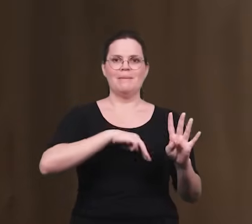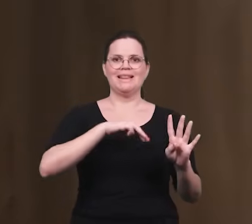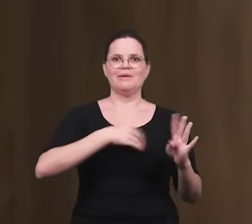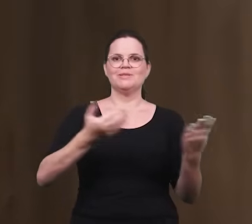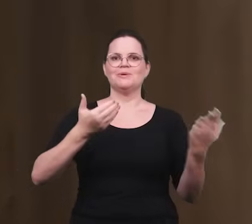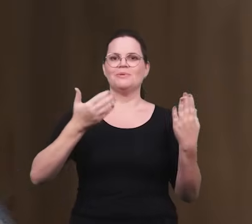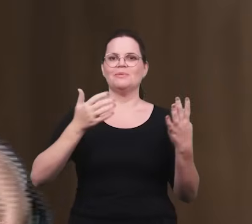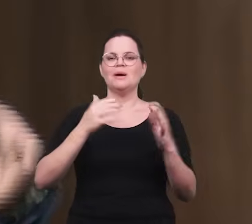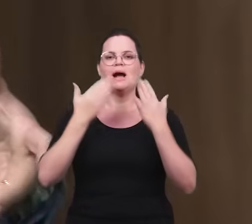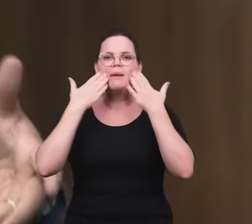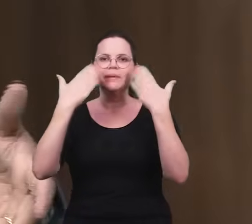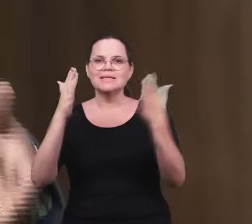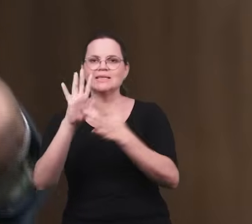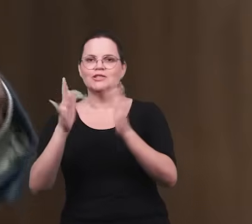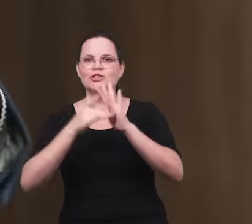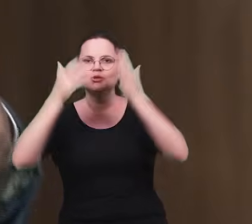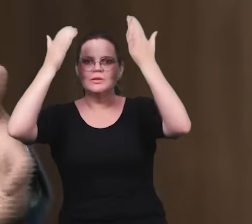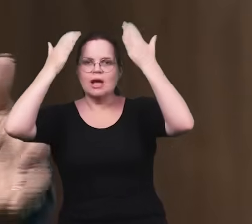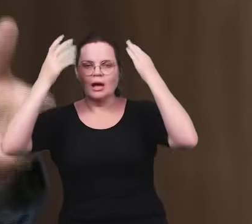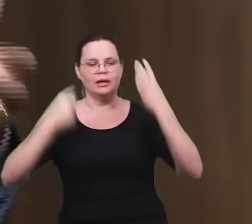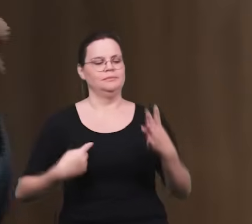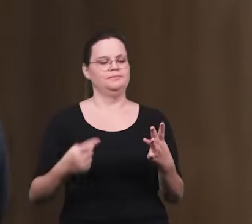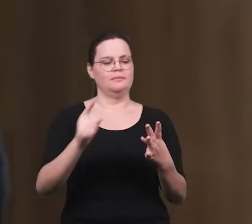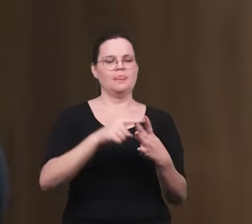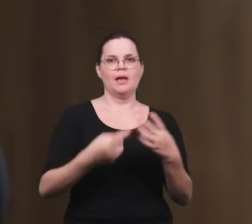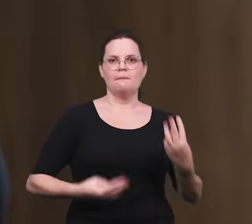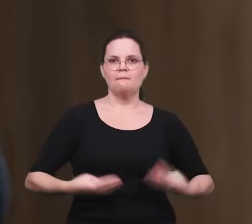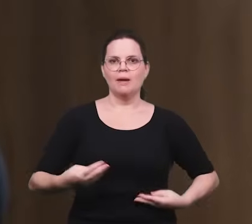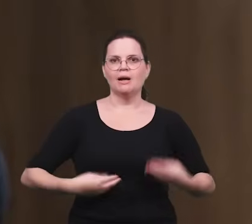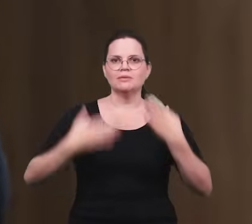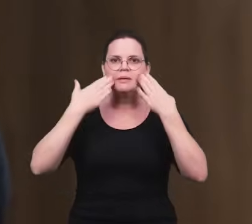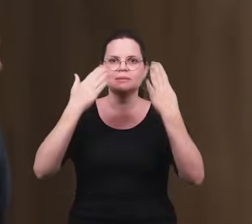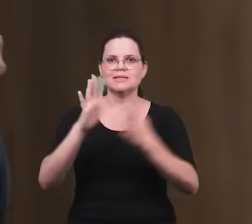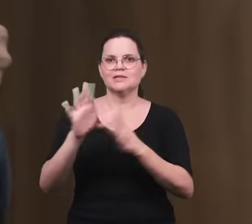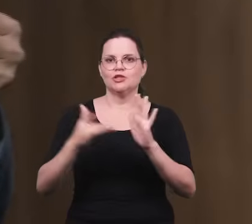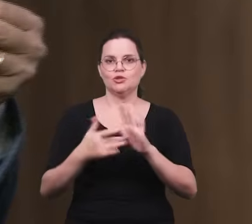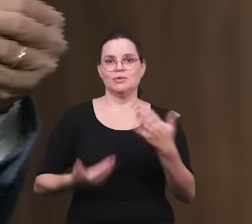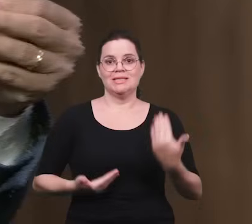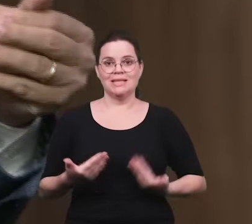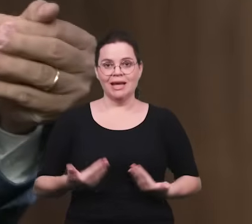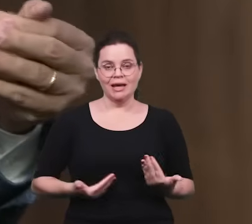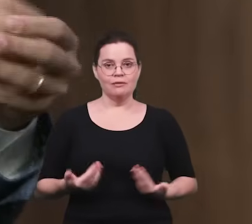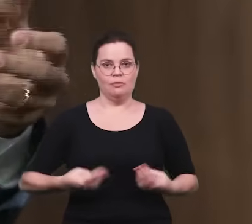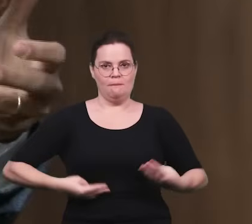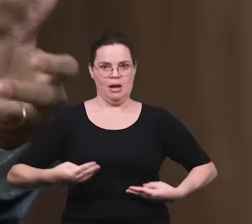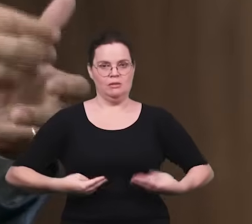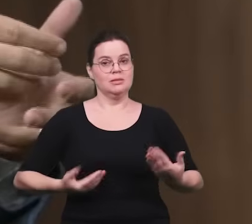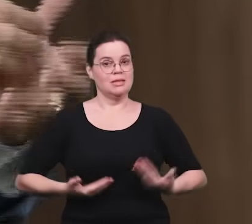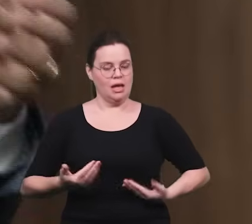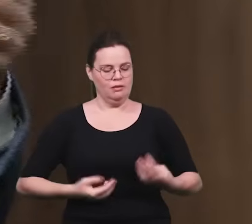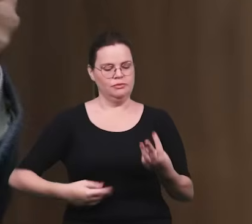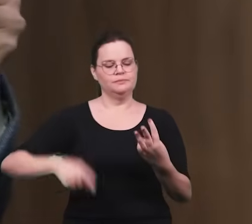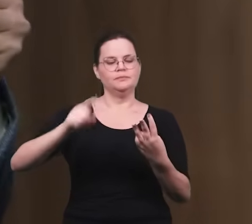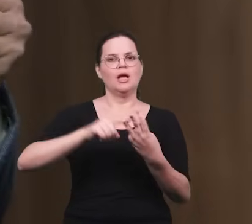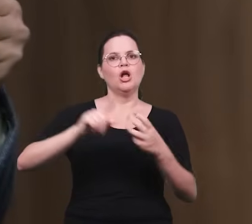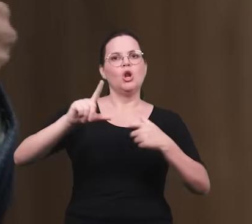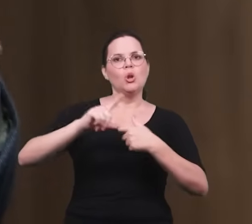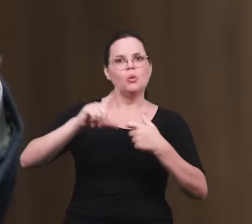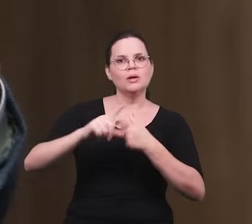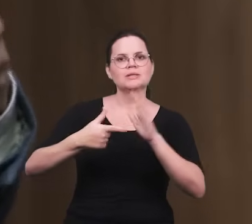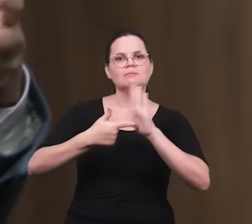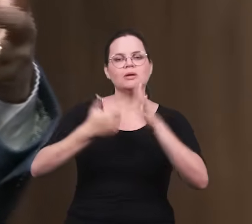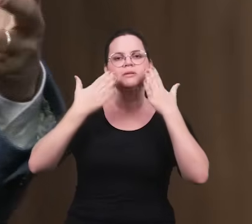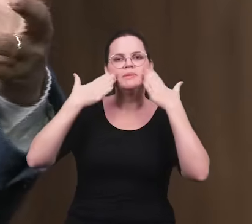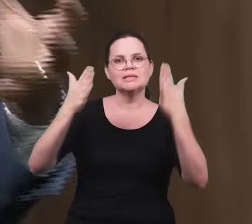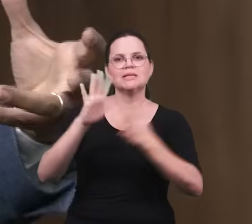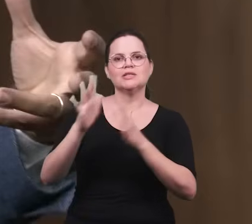Marcos apresenta Jesus como servo aos romanos. Lucas apresenta Jesus como homem perfeito aos gregos. E João